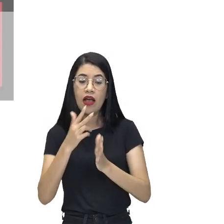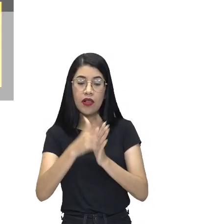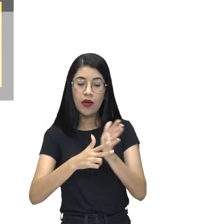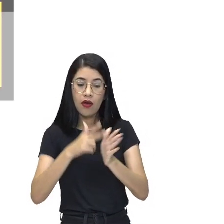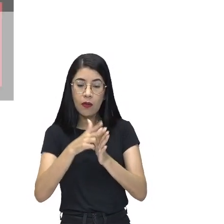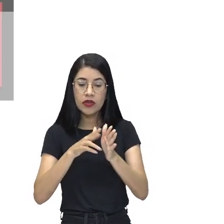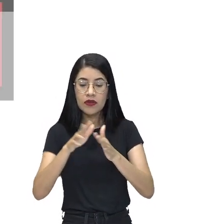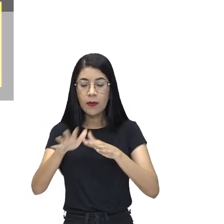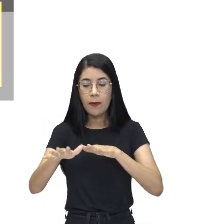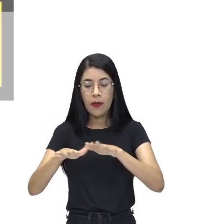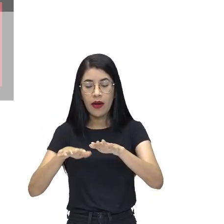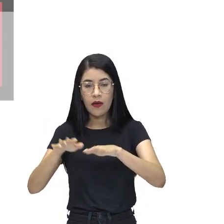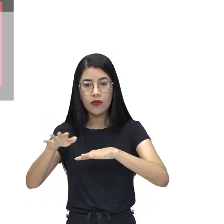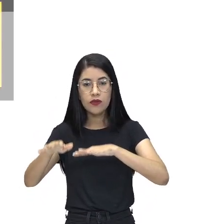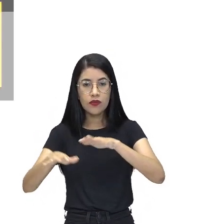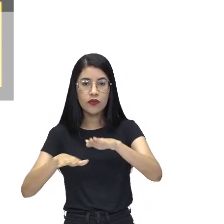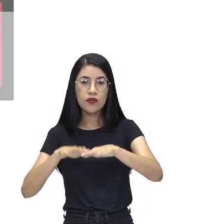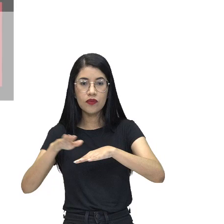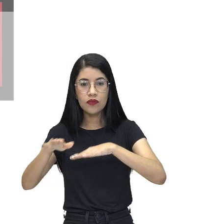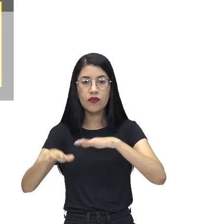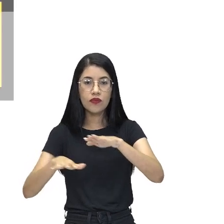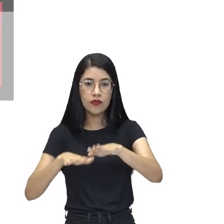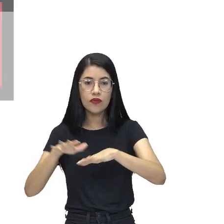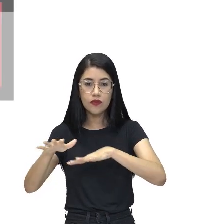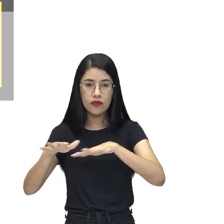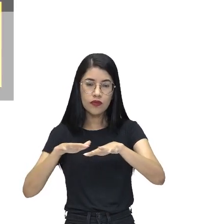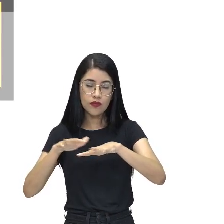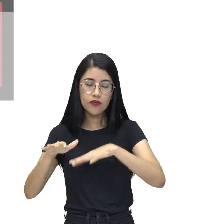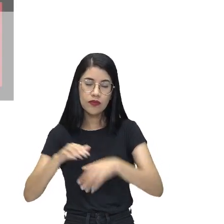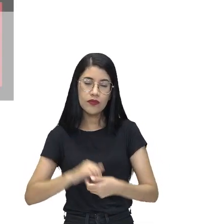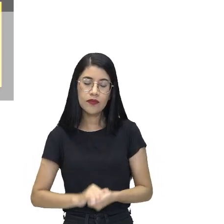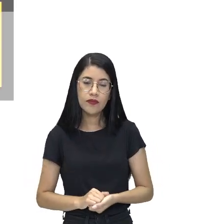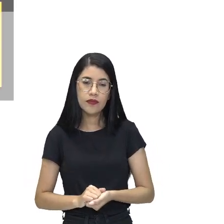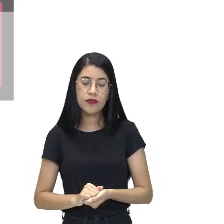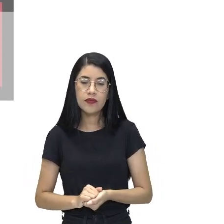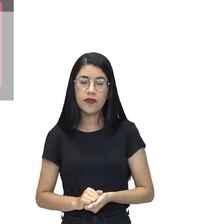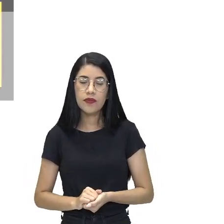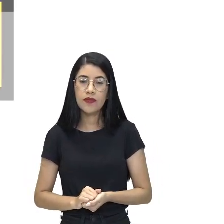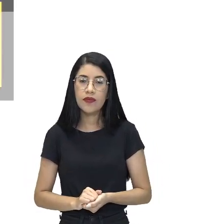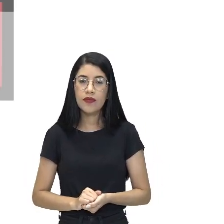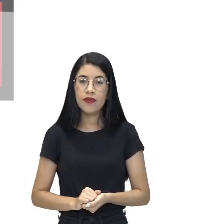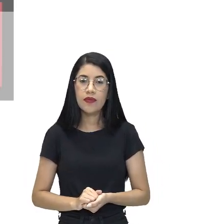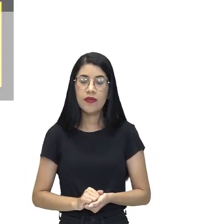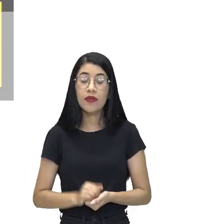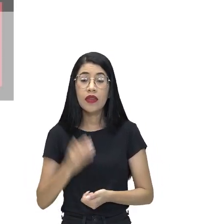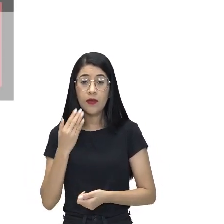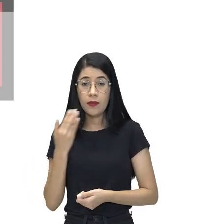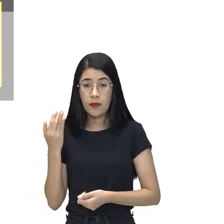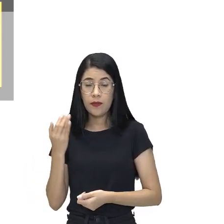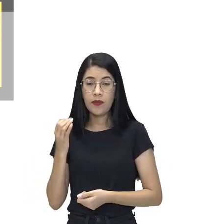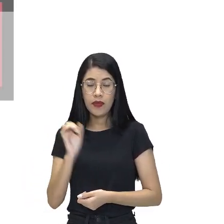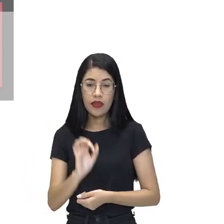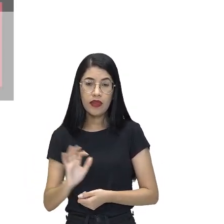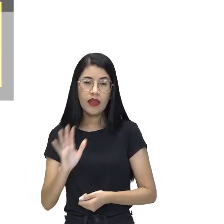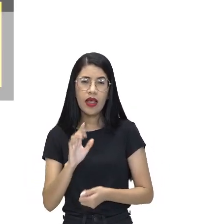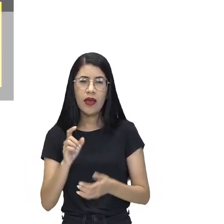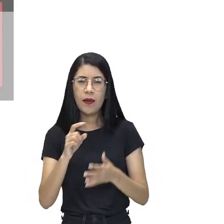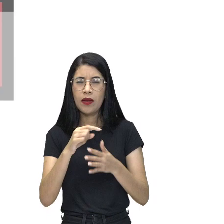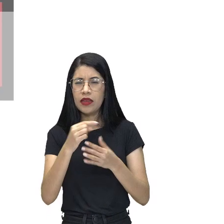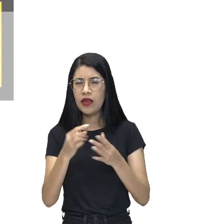a produção de trabalho, né, a execução do trabalho, tá? Então, com isso aí, com